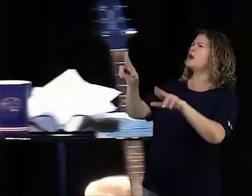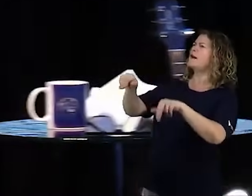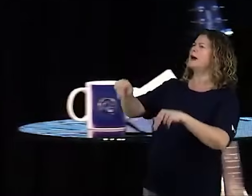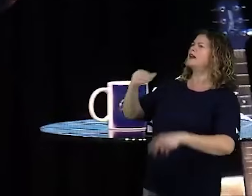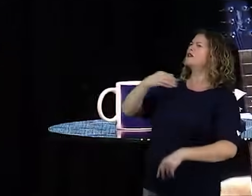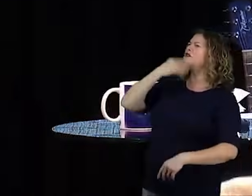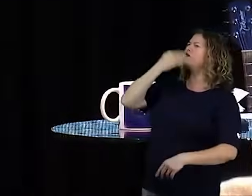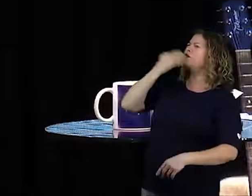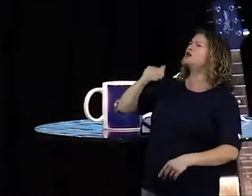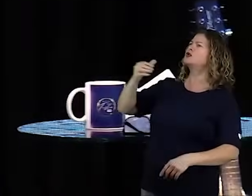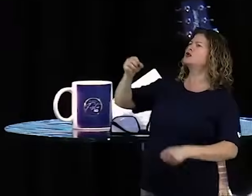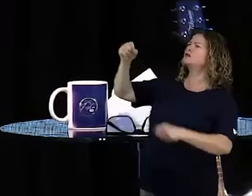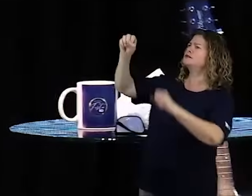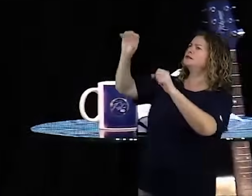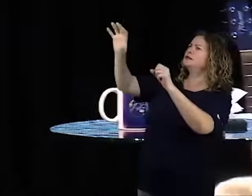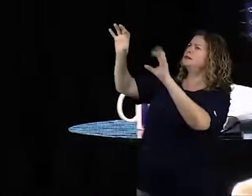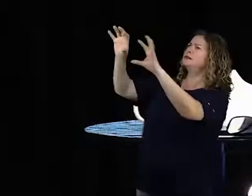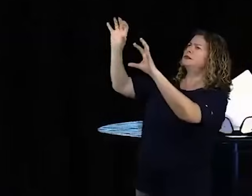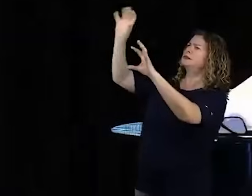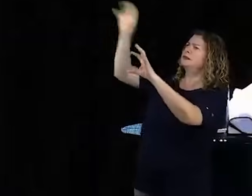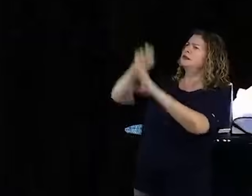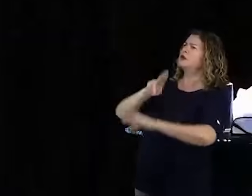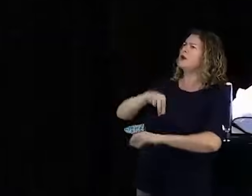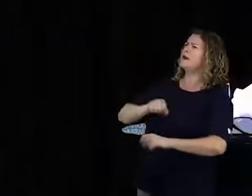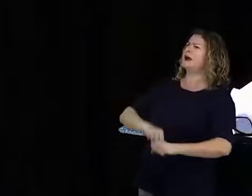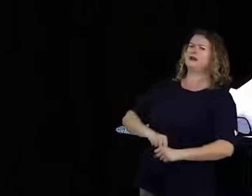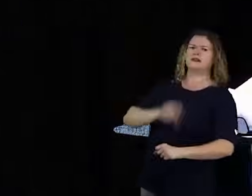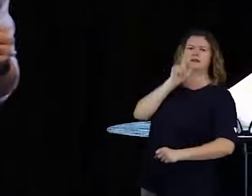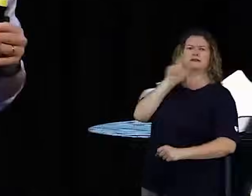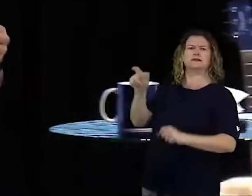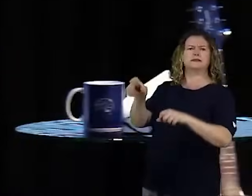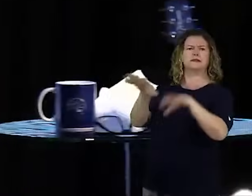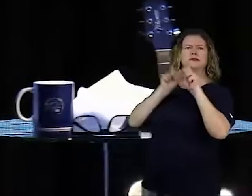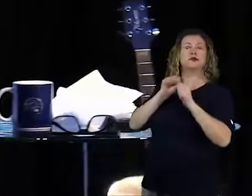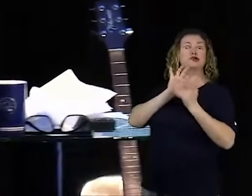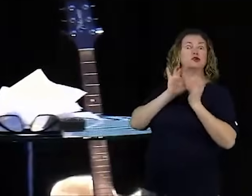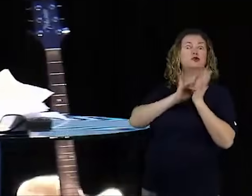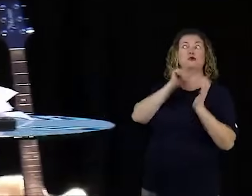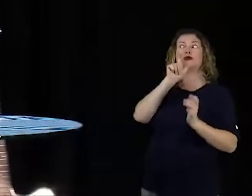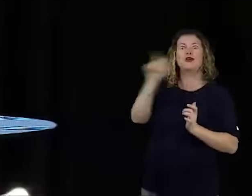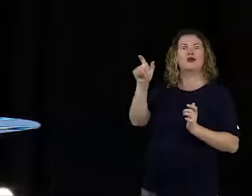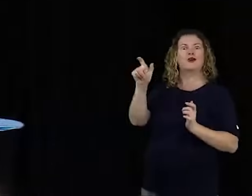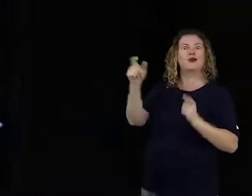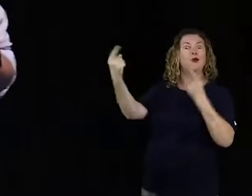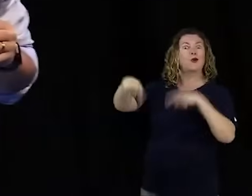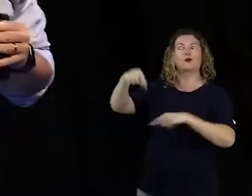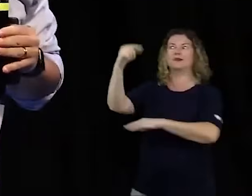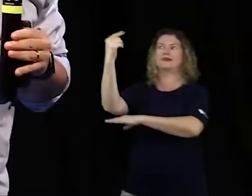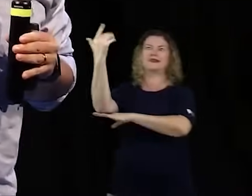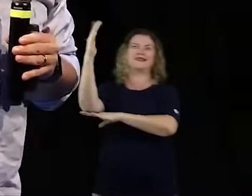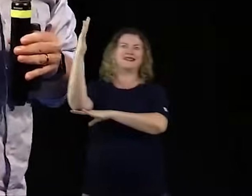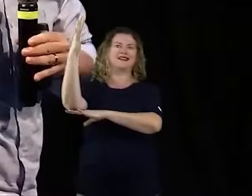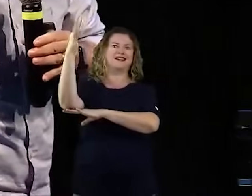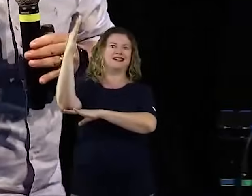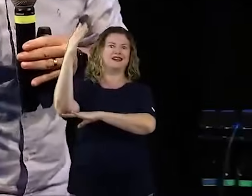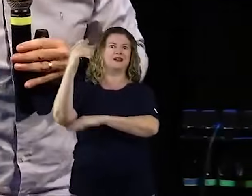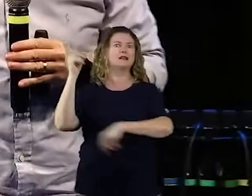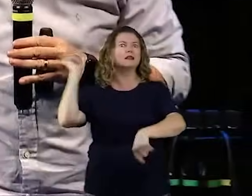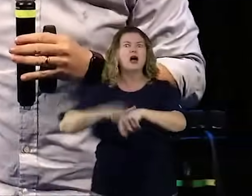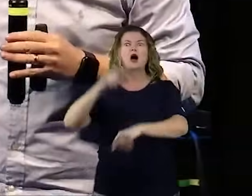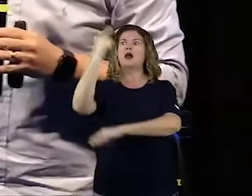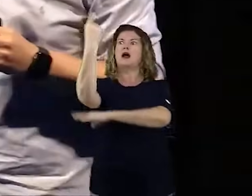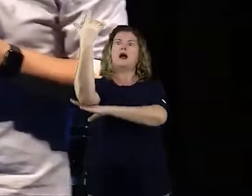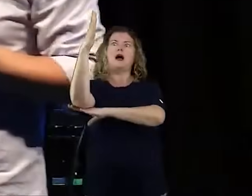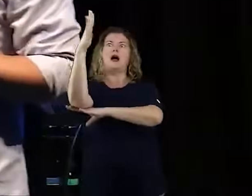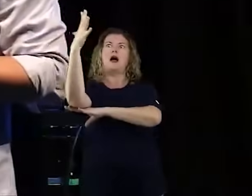21 tá assim Jesus amaldiç a figueira nunca mais se produz fruto em ti e no mesmo instante a